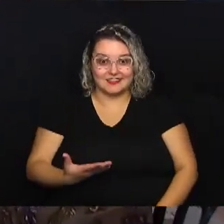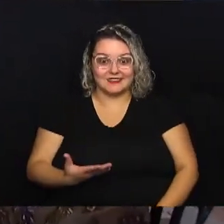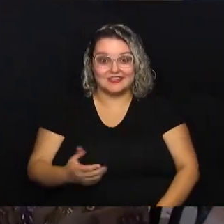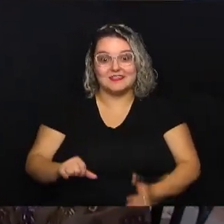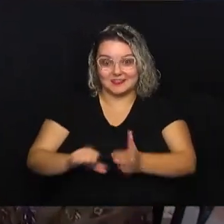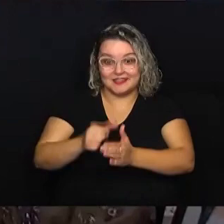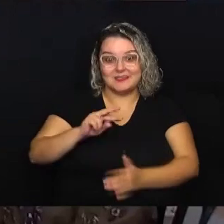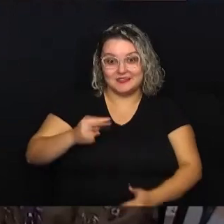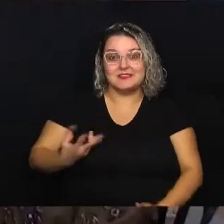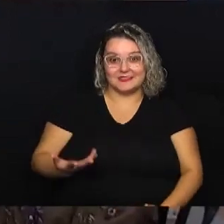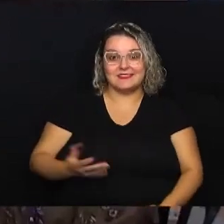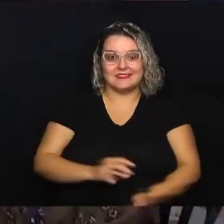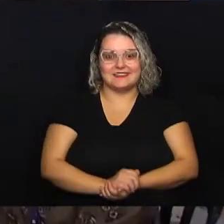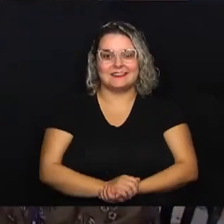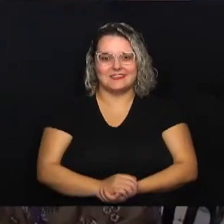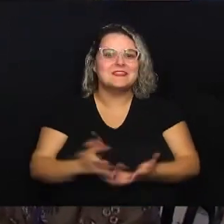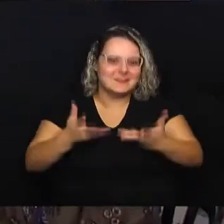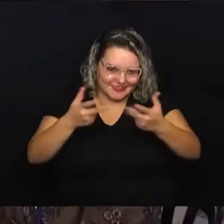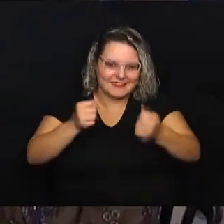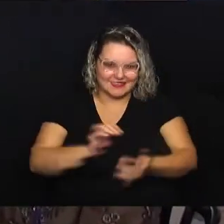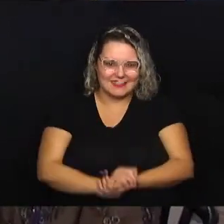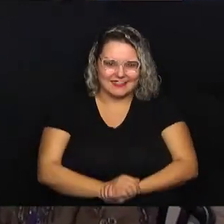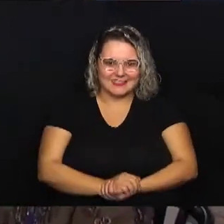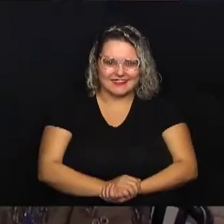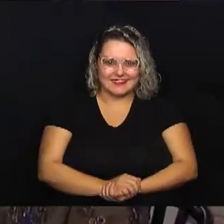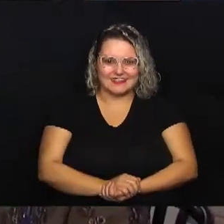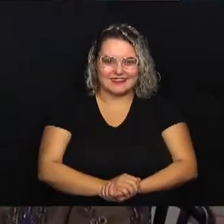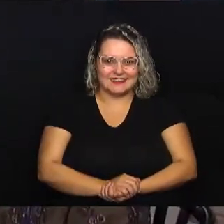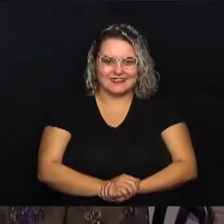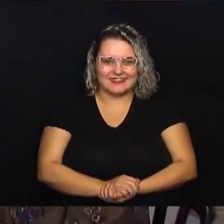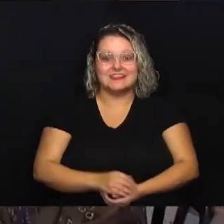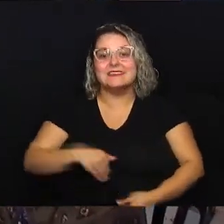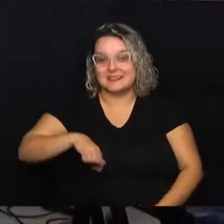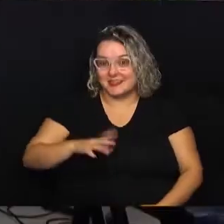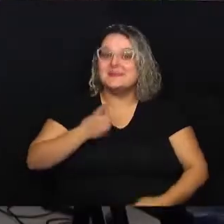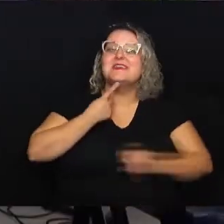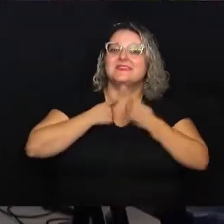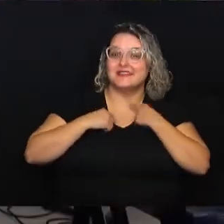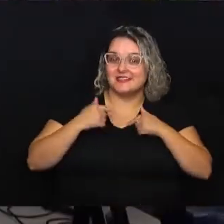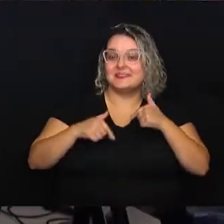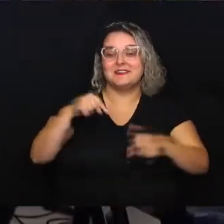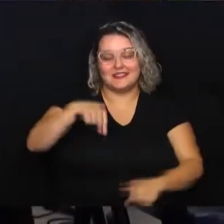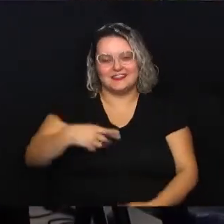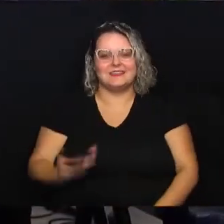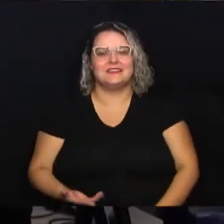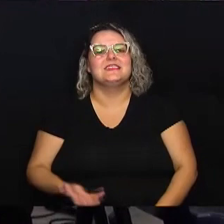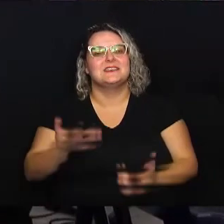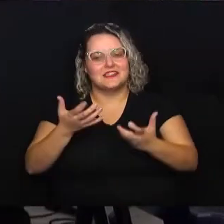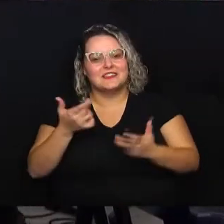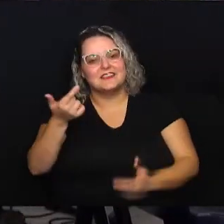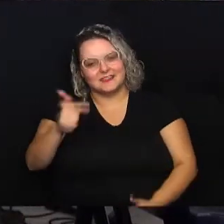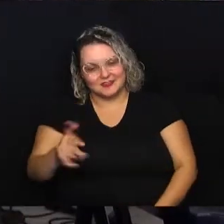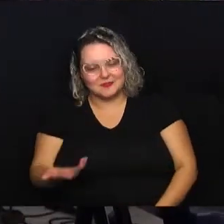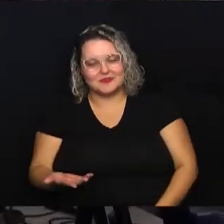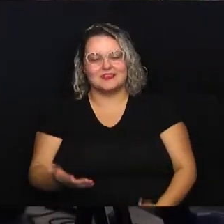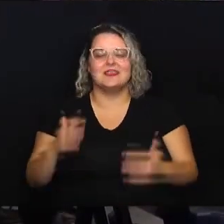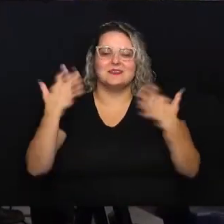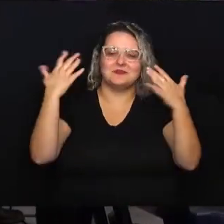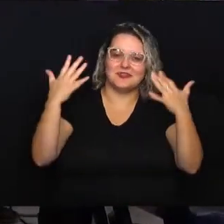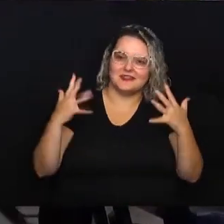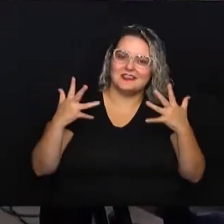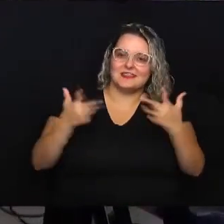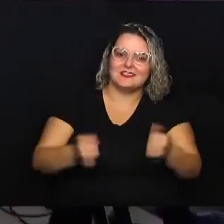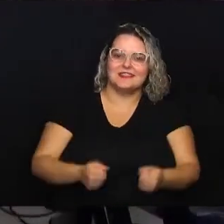vez também, né? Mas é maravilhoso. Dá mais vontade de trabalhar aqui ainda. Eu quero mais uma vez, assim, parabenizar todos